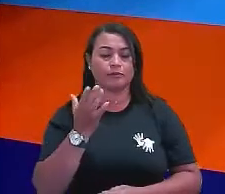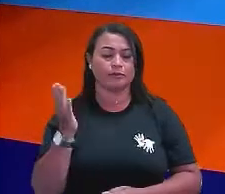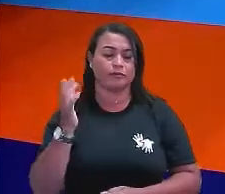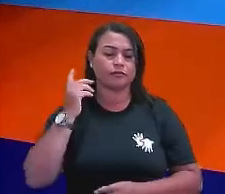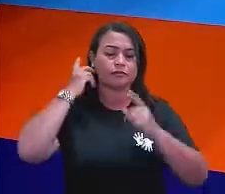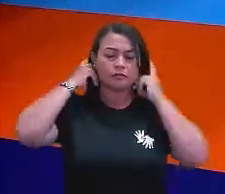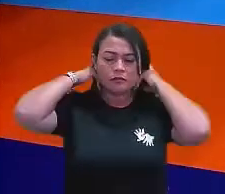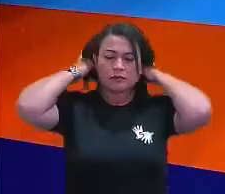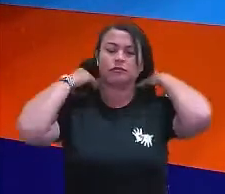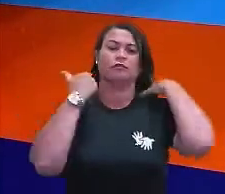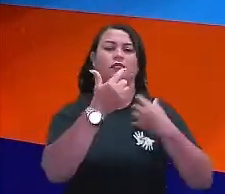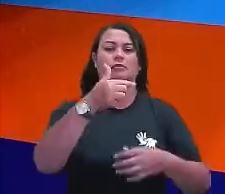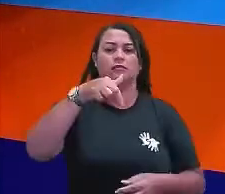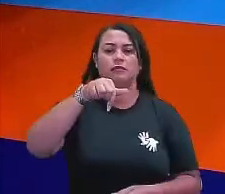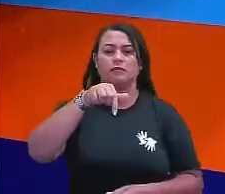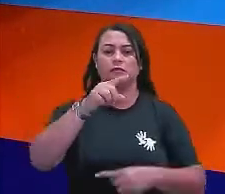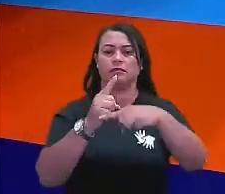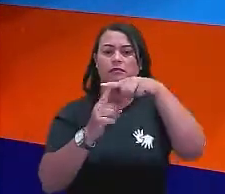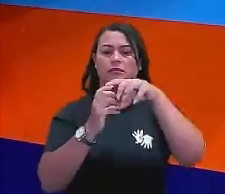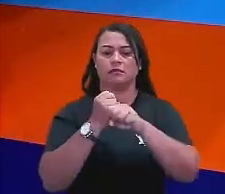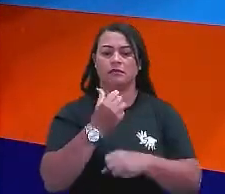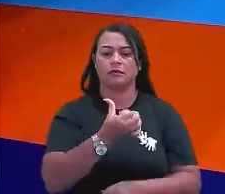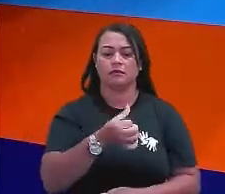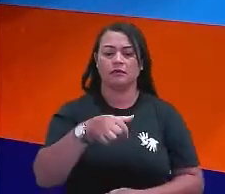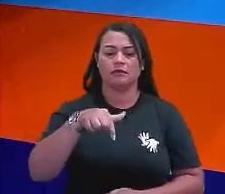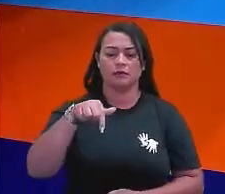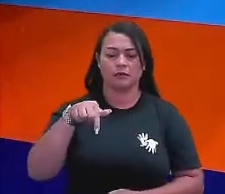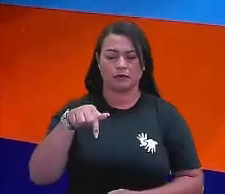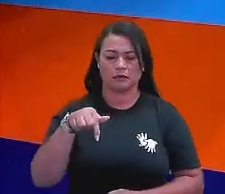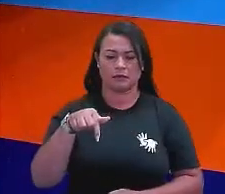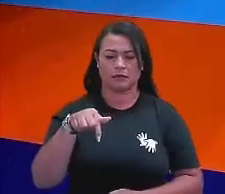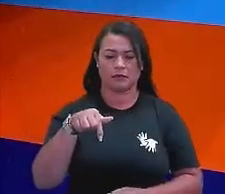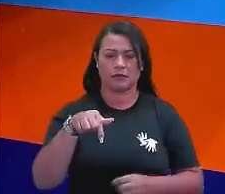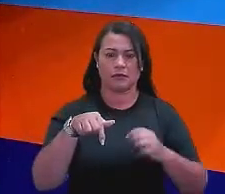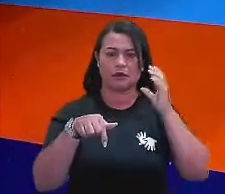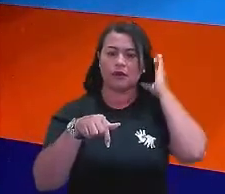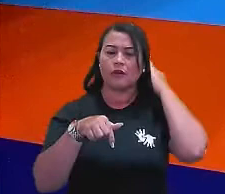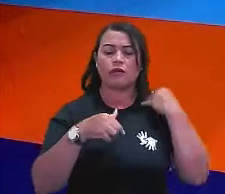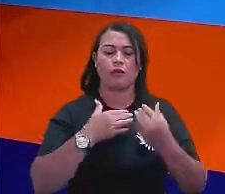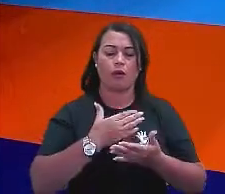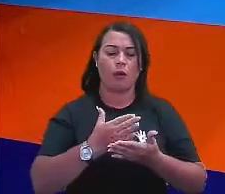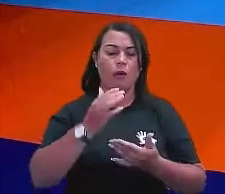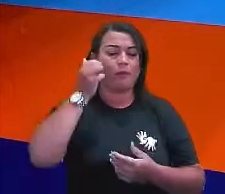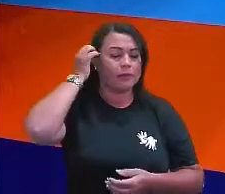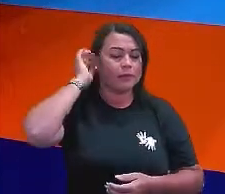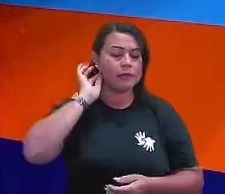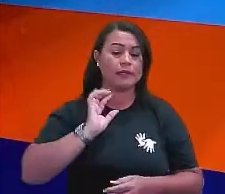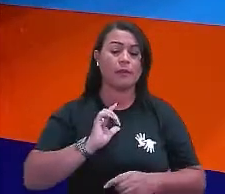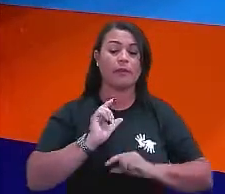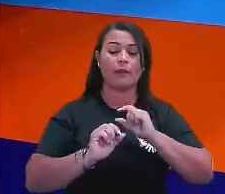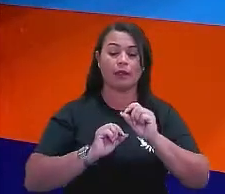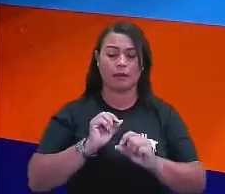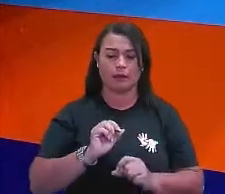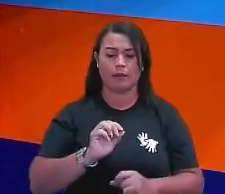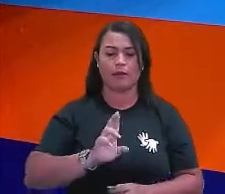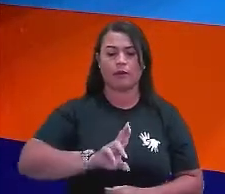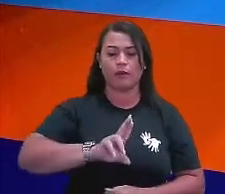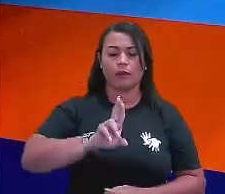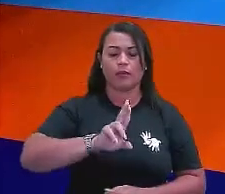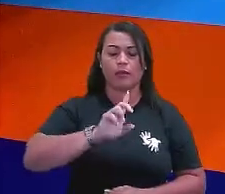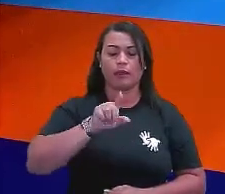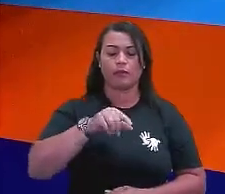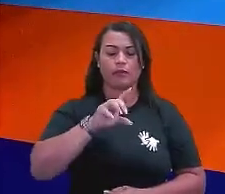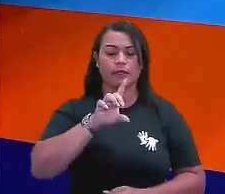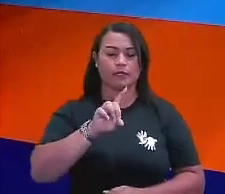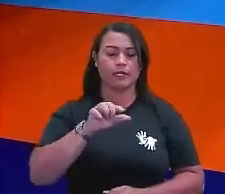ó, 27 mais 67, tá? Vou começar pela unidade, depois eu vou para a dezena. Então, eu